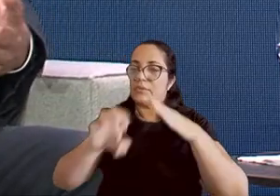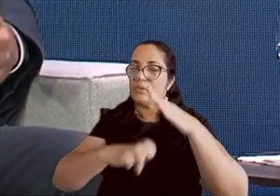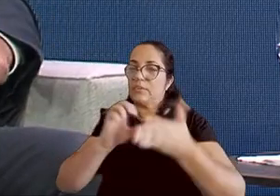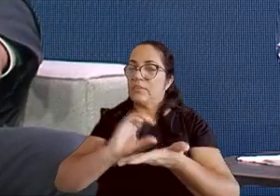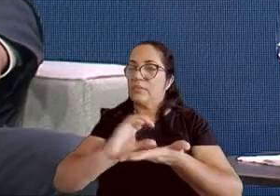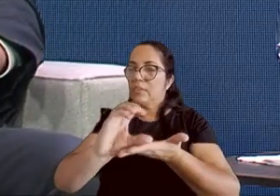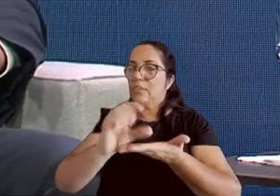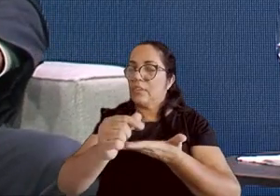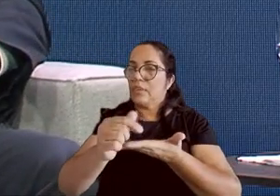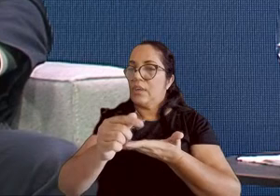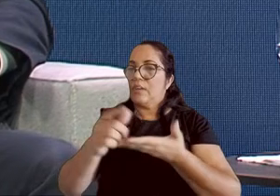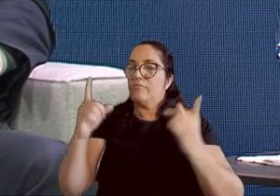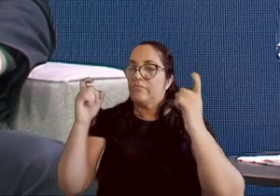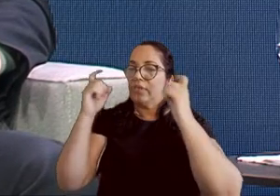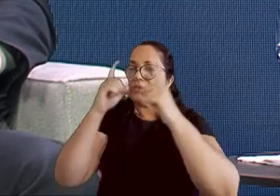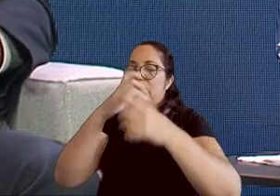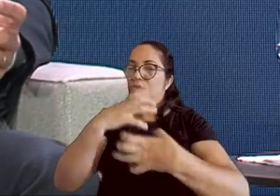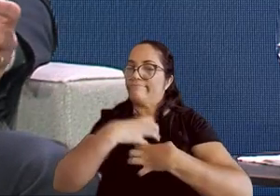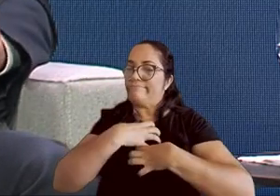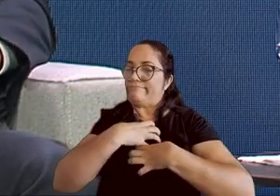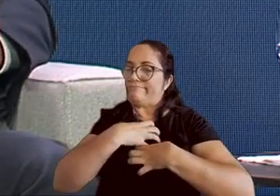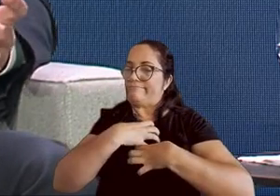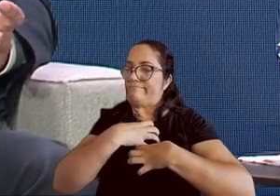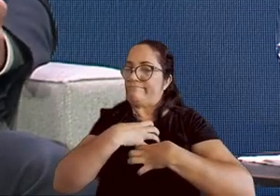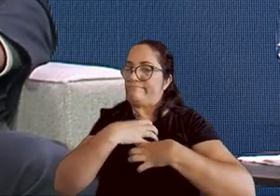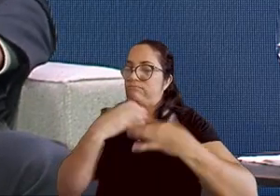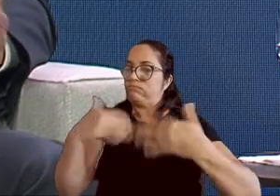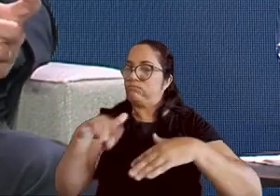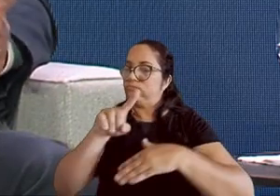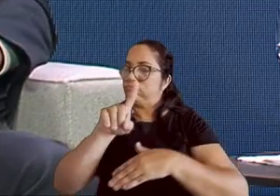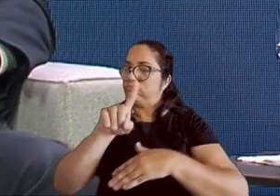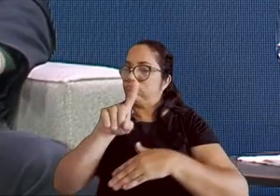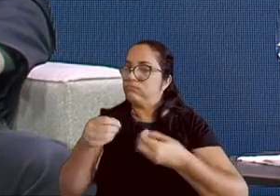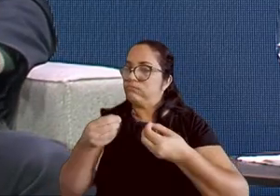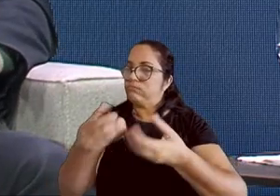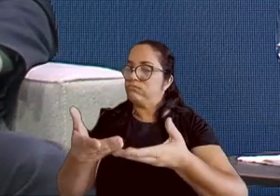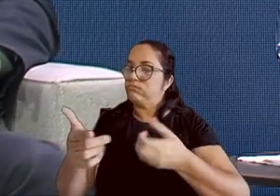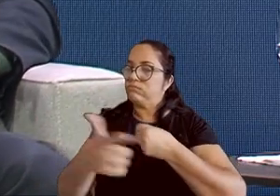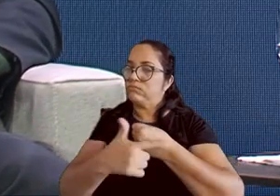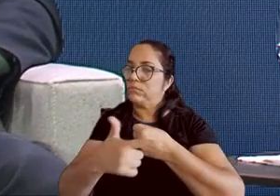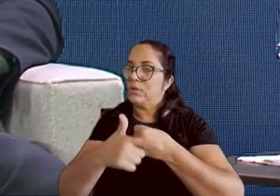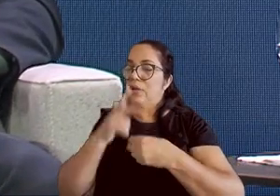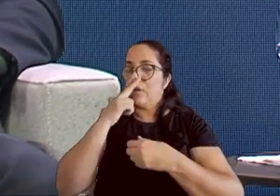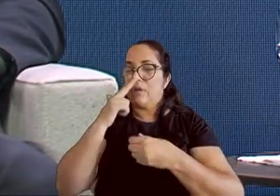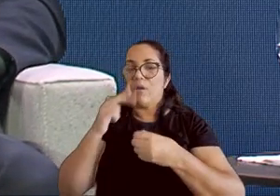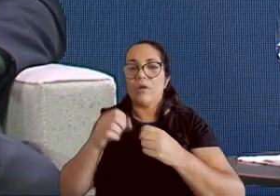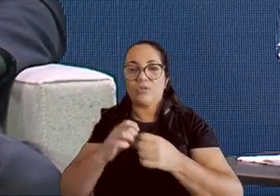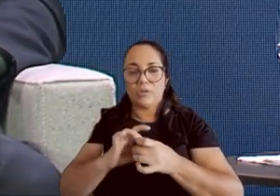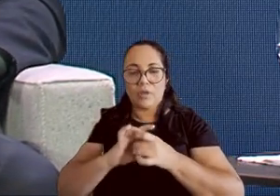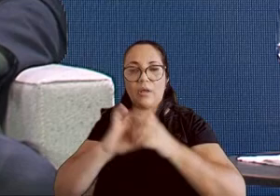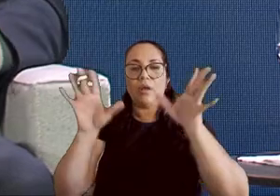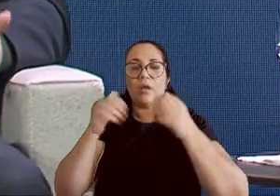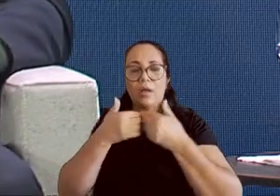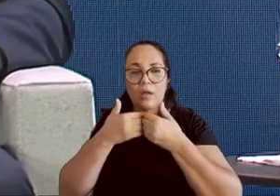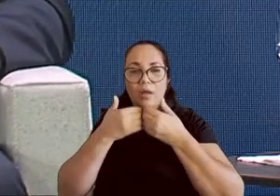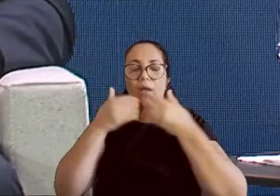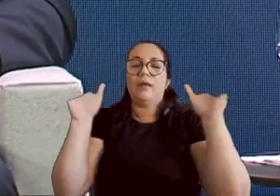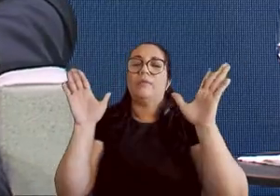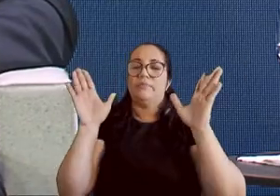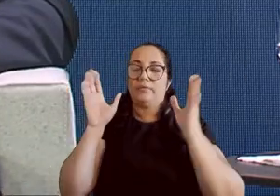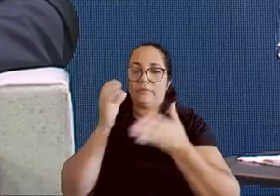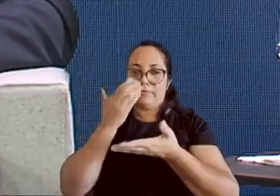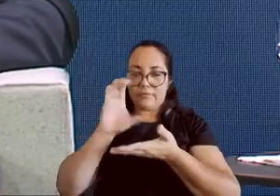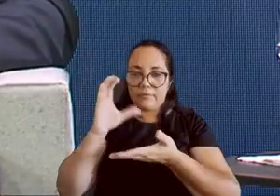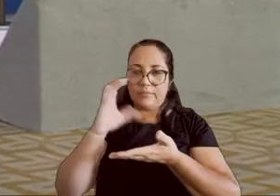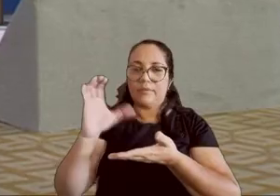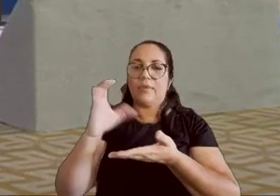sabe o papel vai ter volatilidade Então acho que isso sim tá contribuindo um pouco para essa abertura de prédio que a gente tá vendo mas assim eu acho que isso